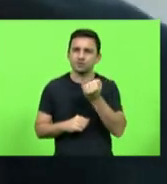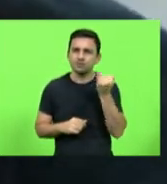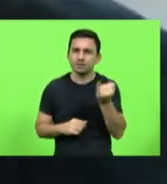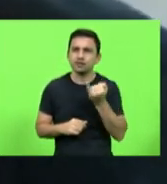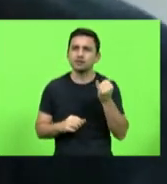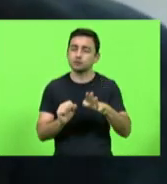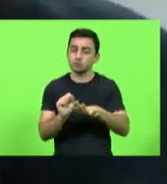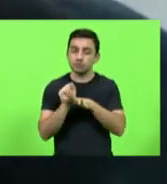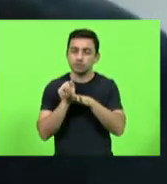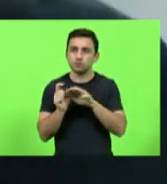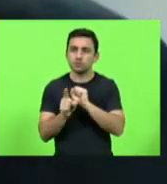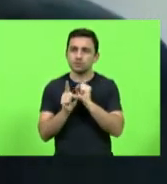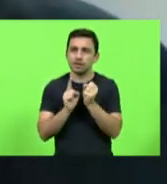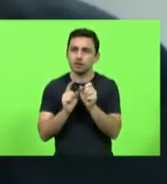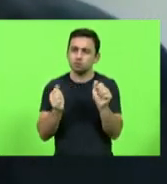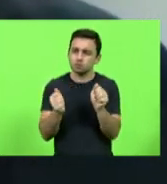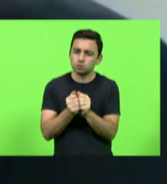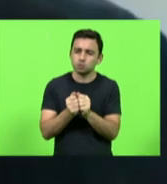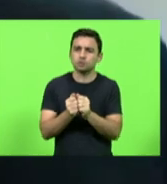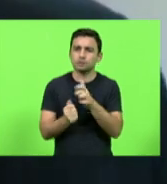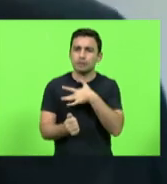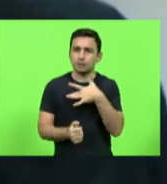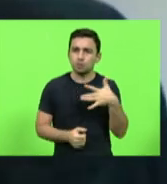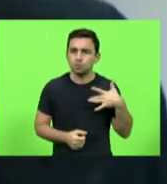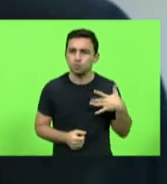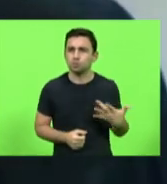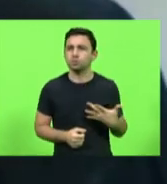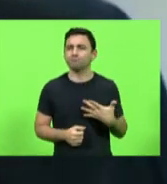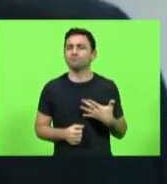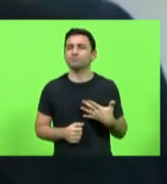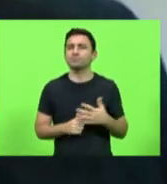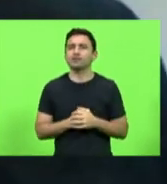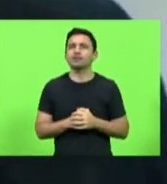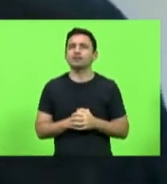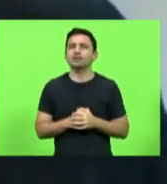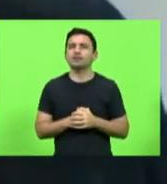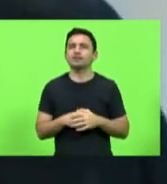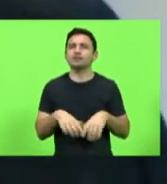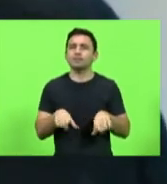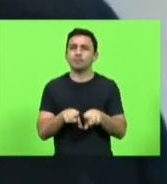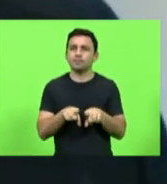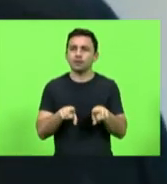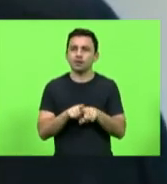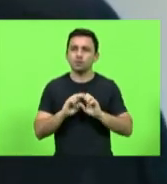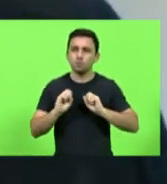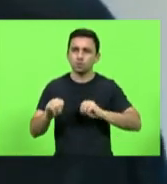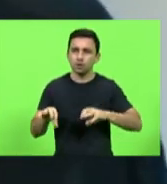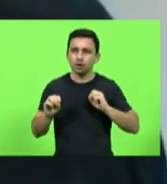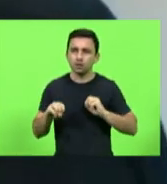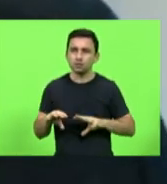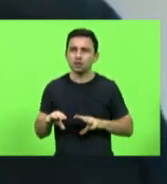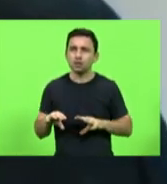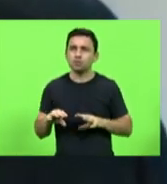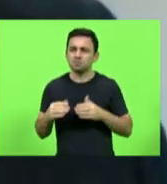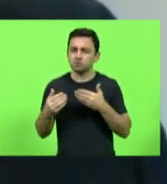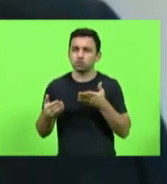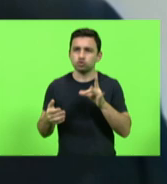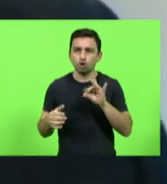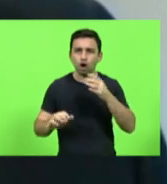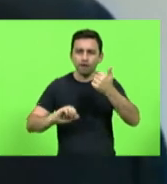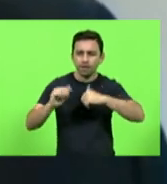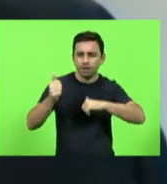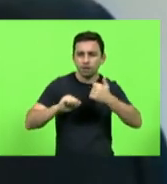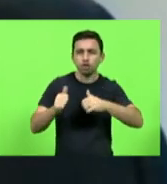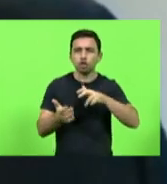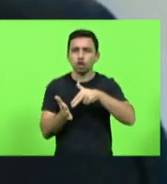social, ao lado da saúde e ao lado da previdência social, e a educação como não apenas de avaliação de notas, de